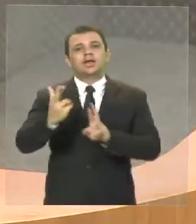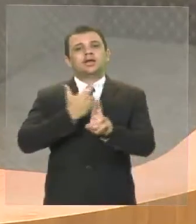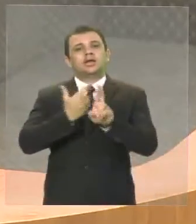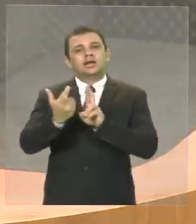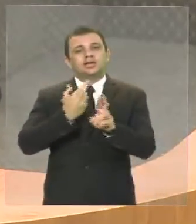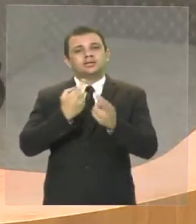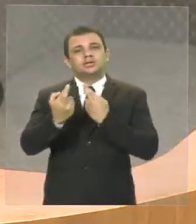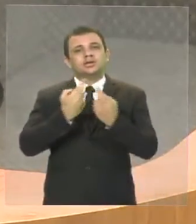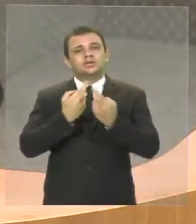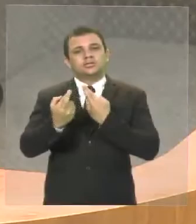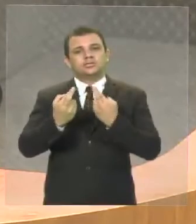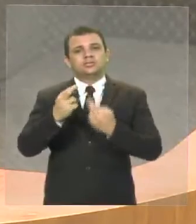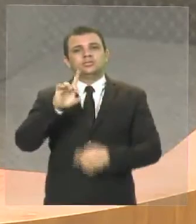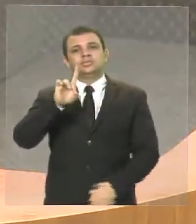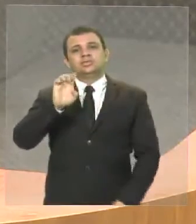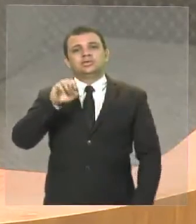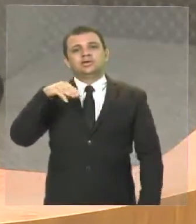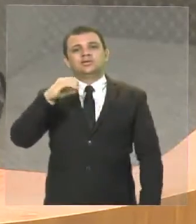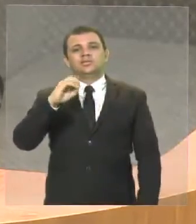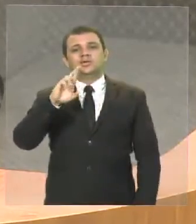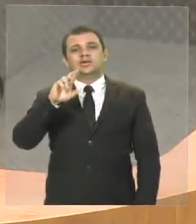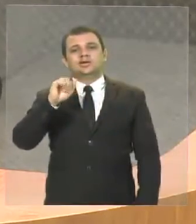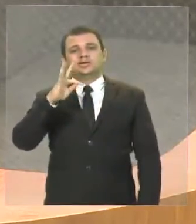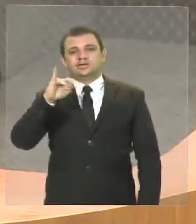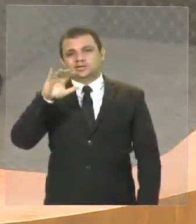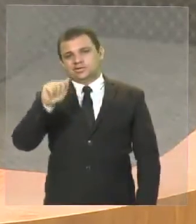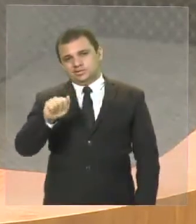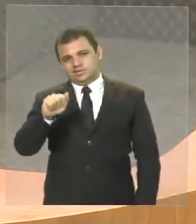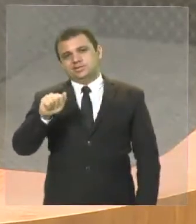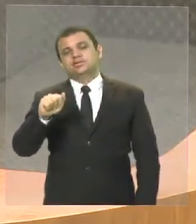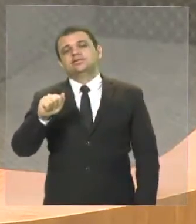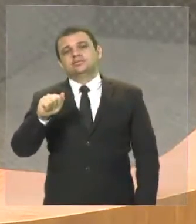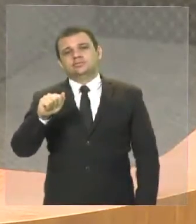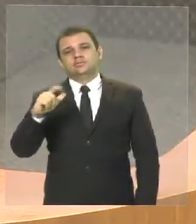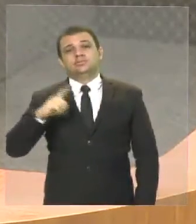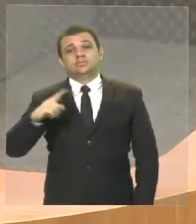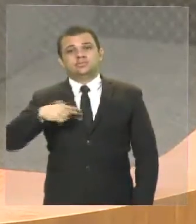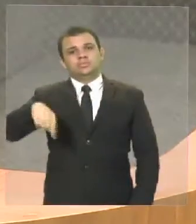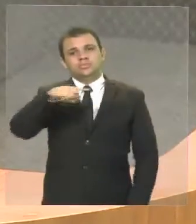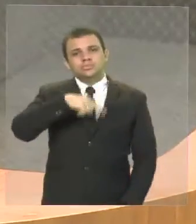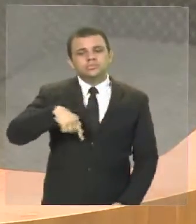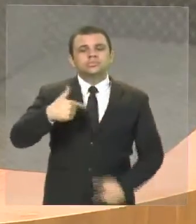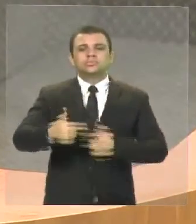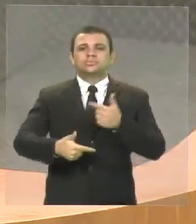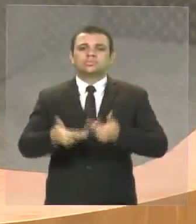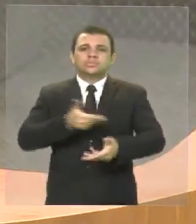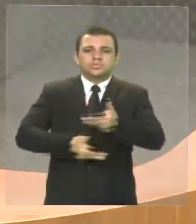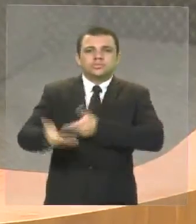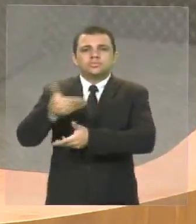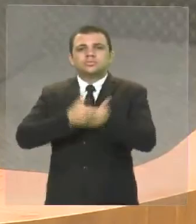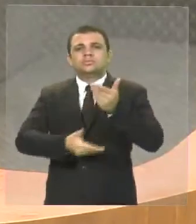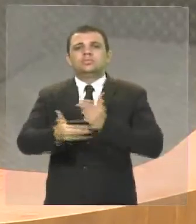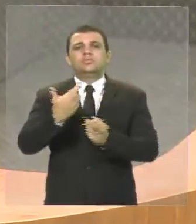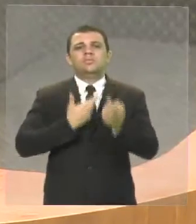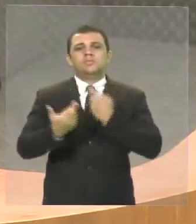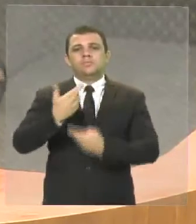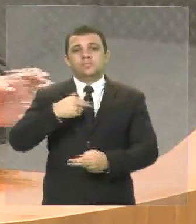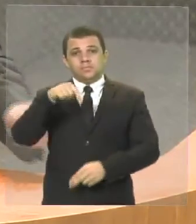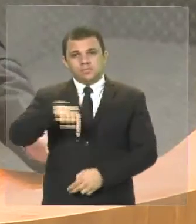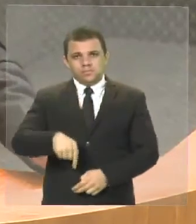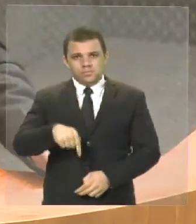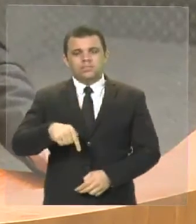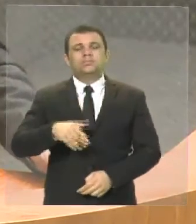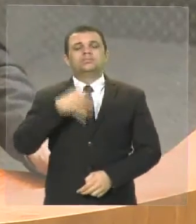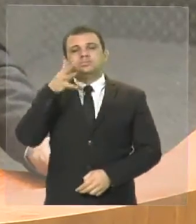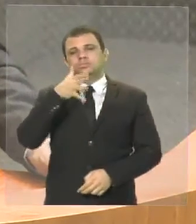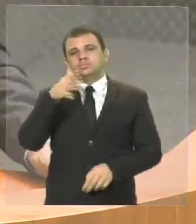democráticas, republicanas, que deveriam nortear as nossas relações no parlamento, na política e